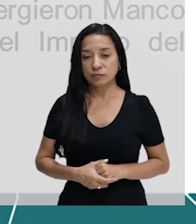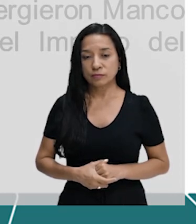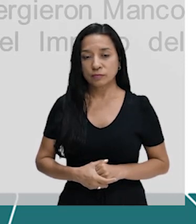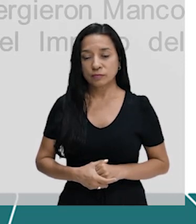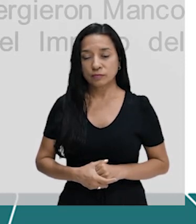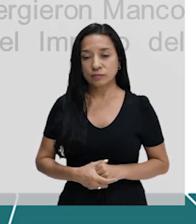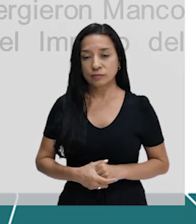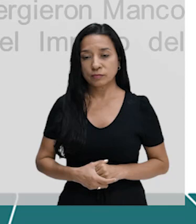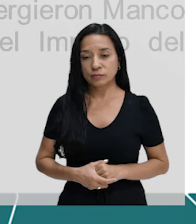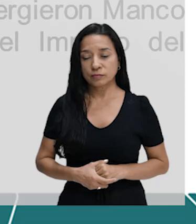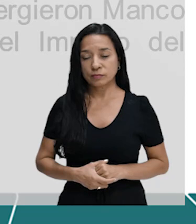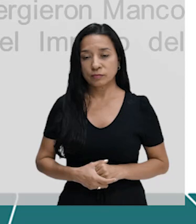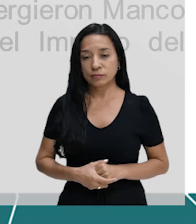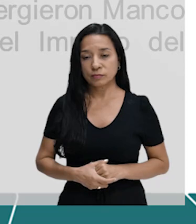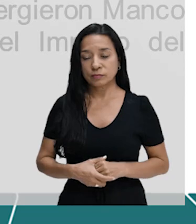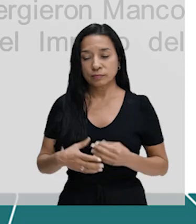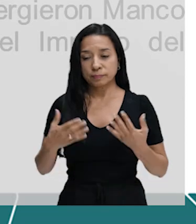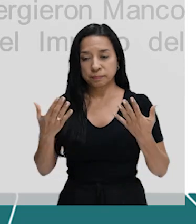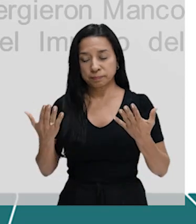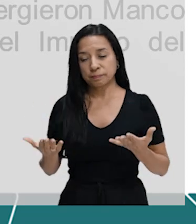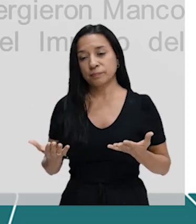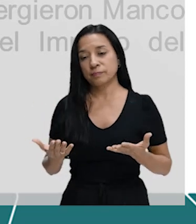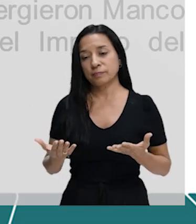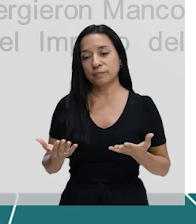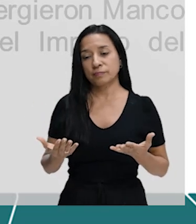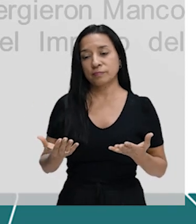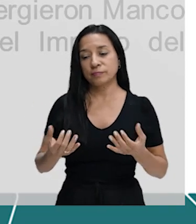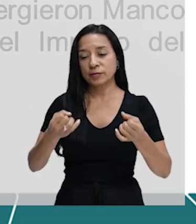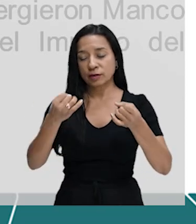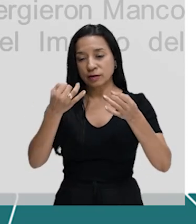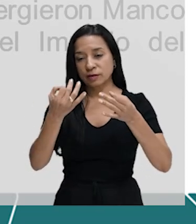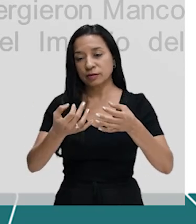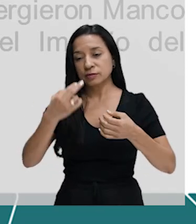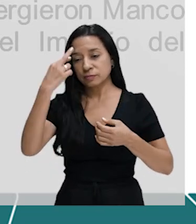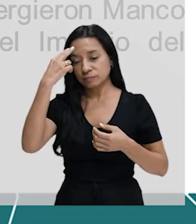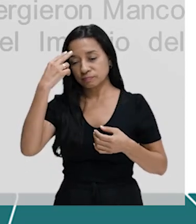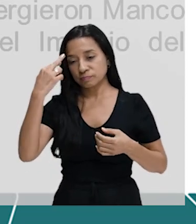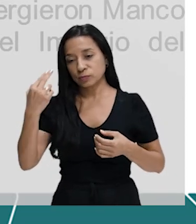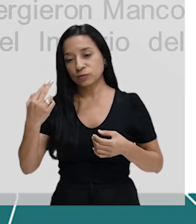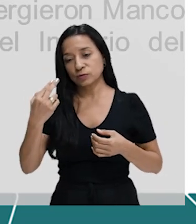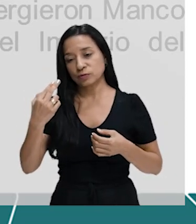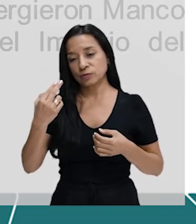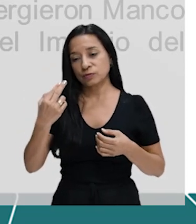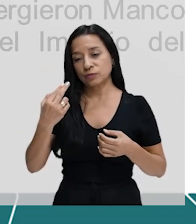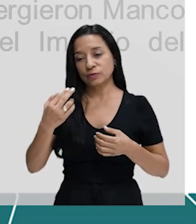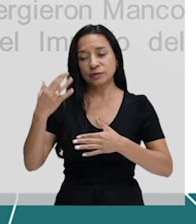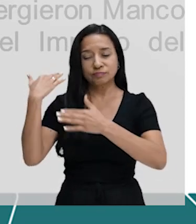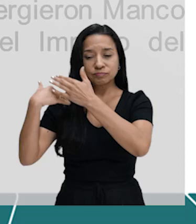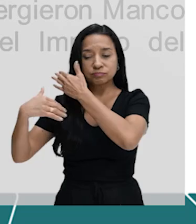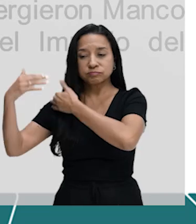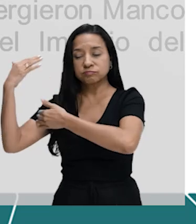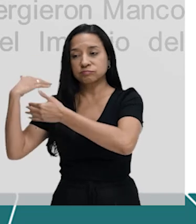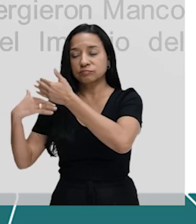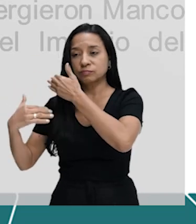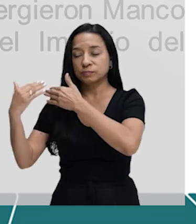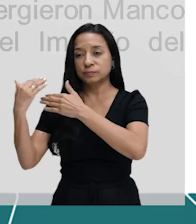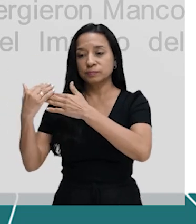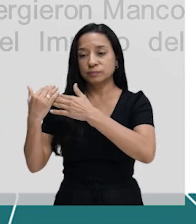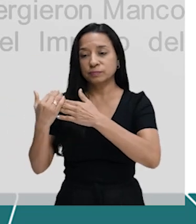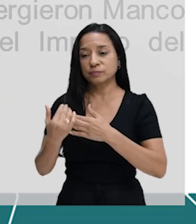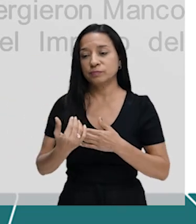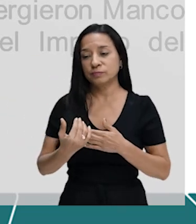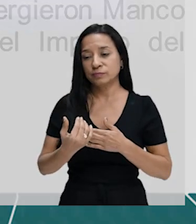Tahuantinsuyo. Bem, gente, conta a lenda que faz muito tempo, né,